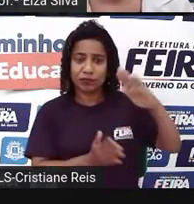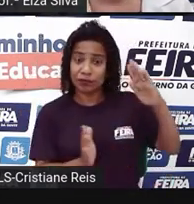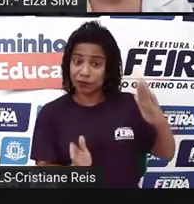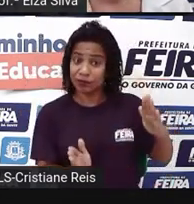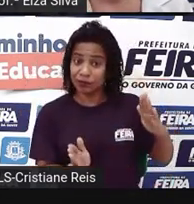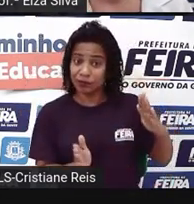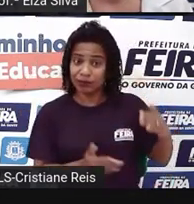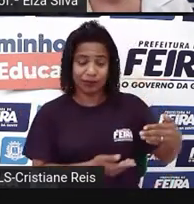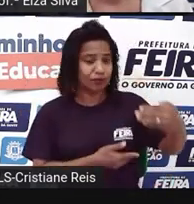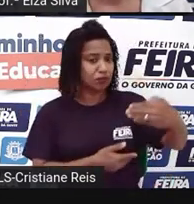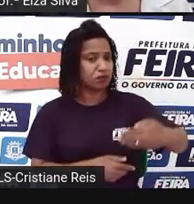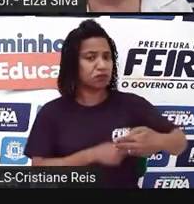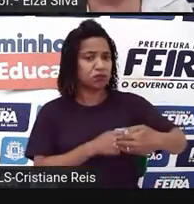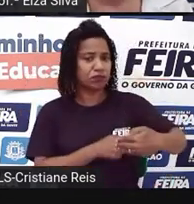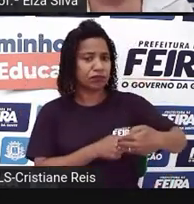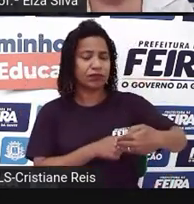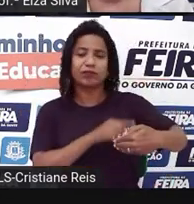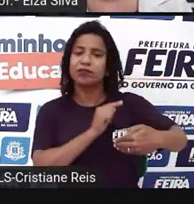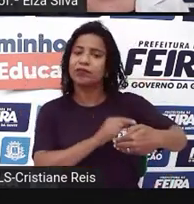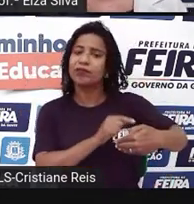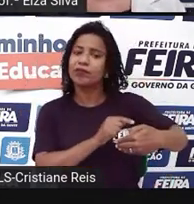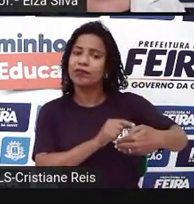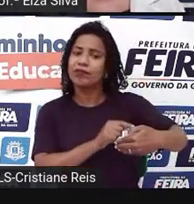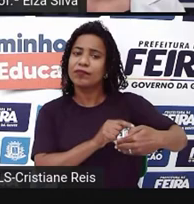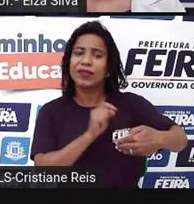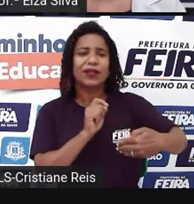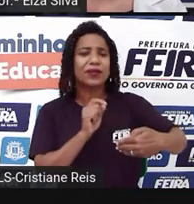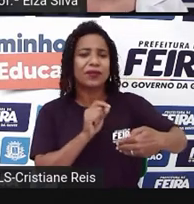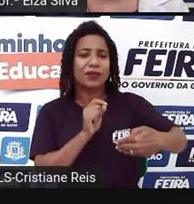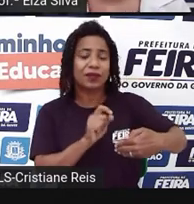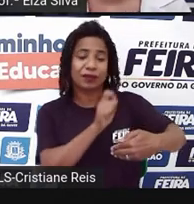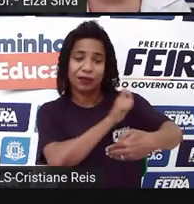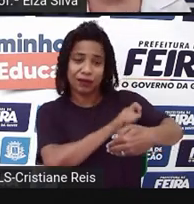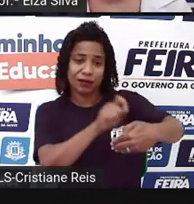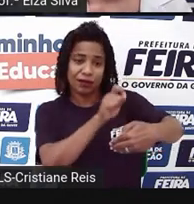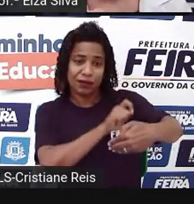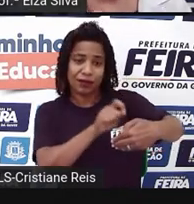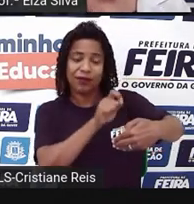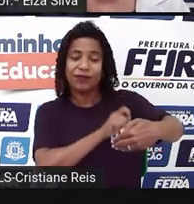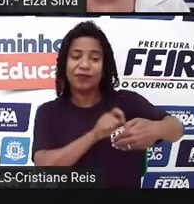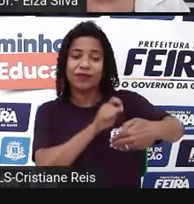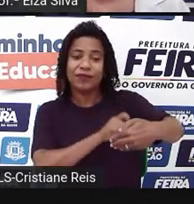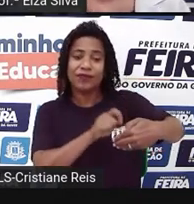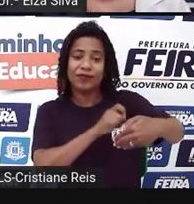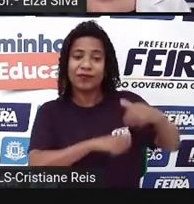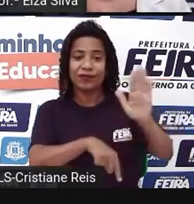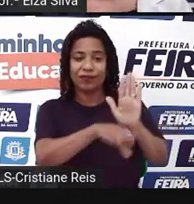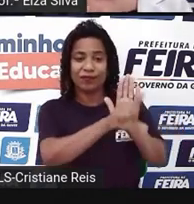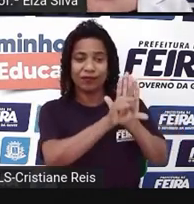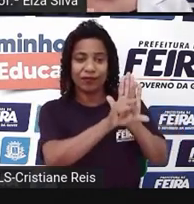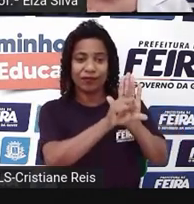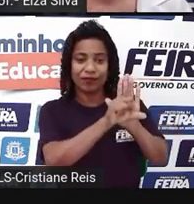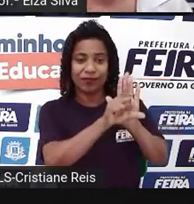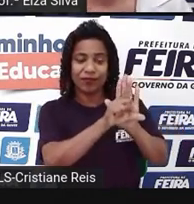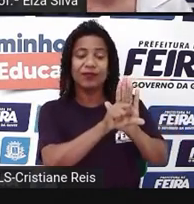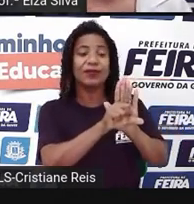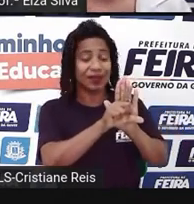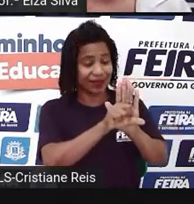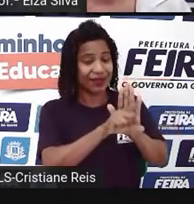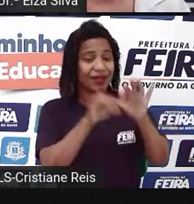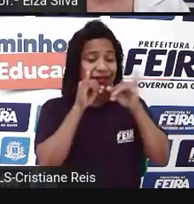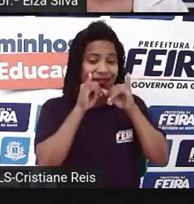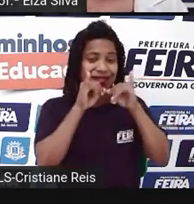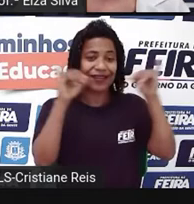na verdade, essa tabuleta, ela tem registrada ali a lei da Declaração